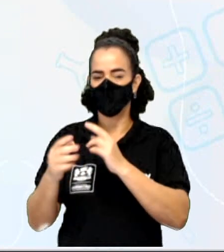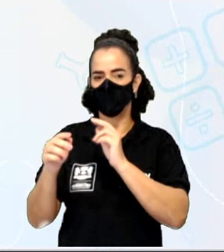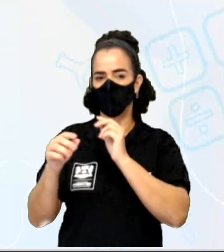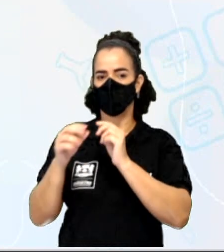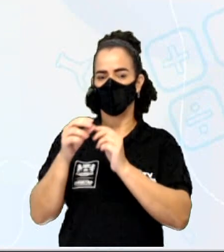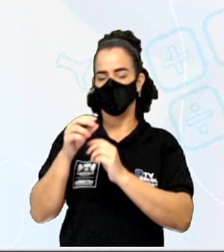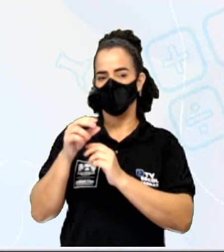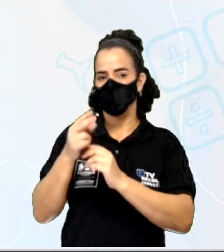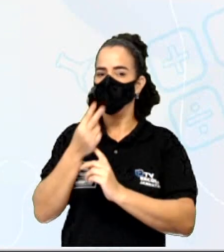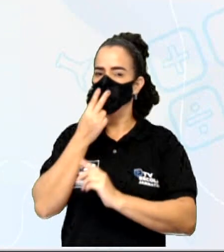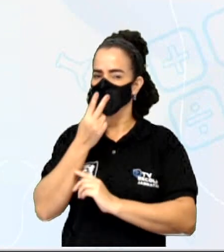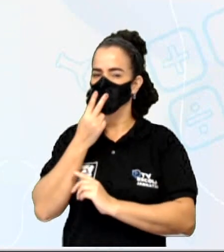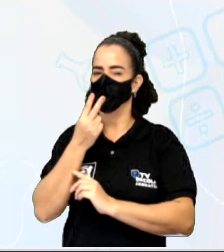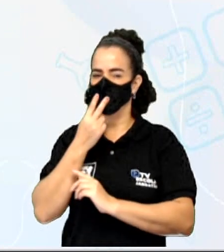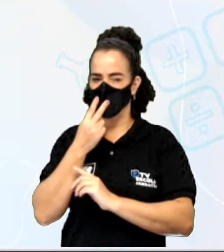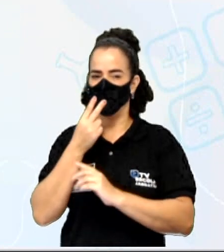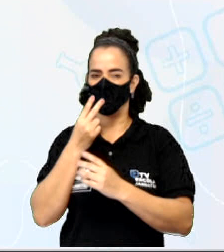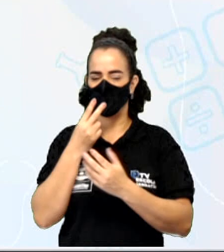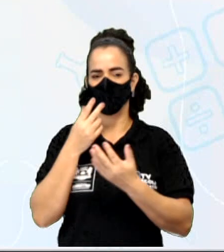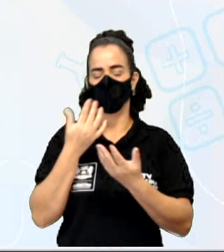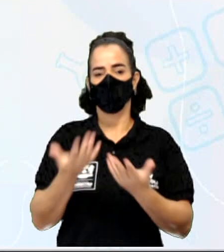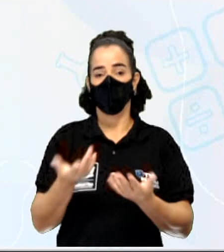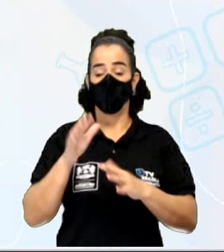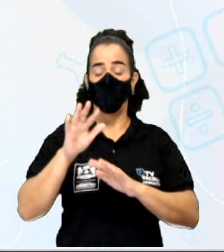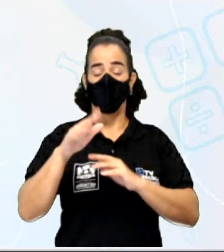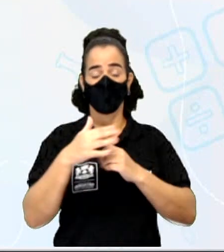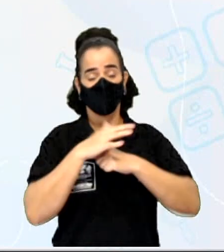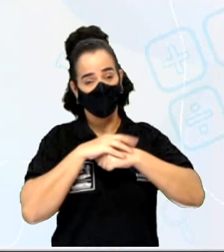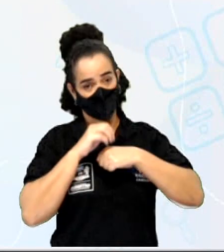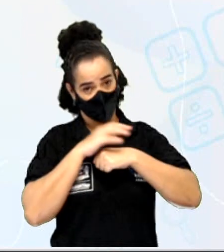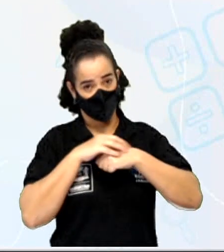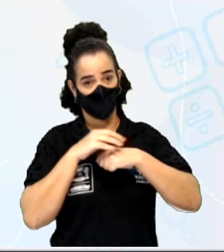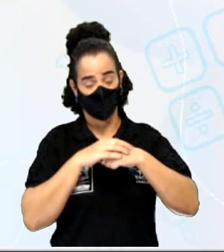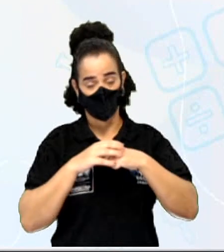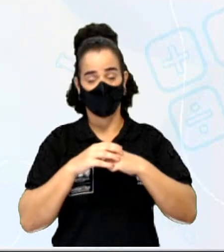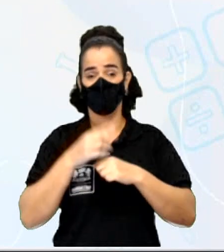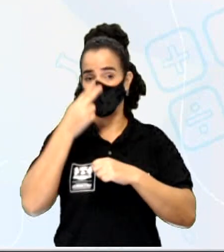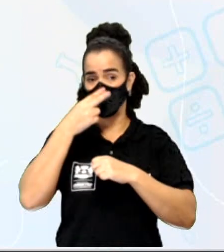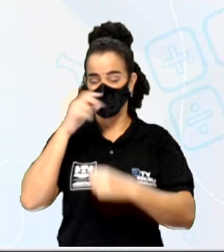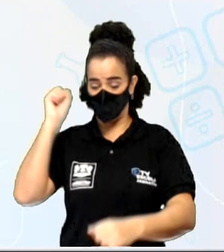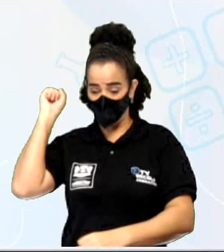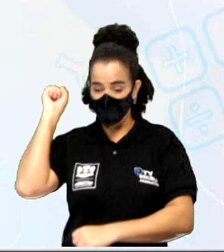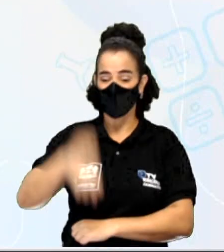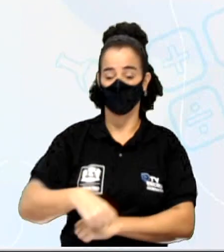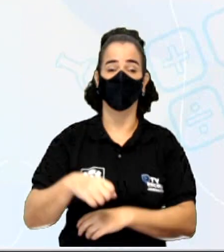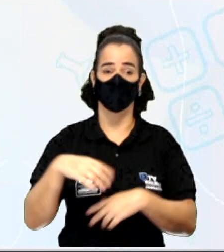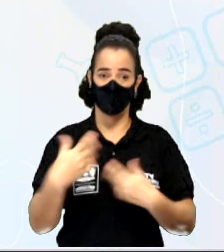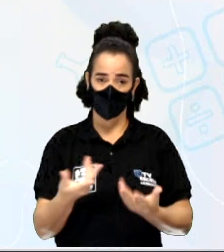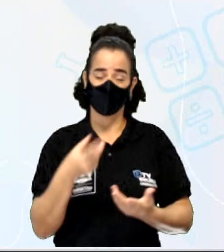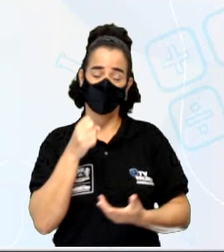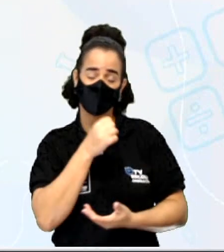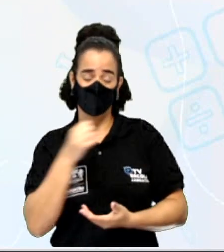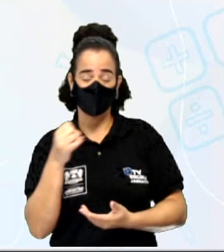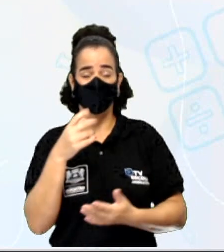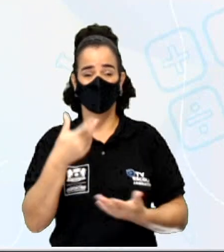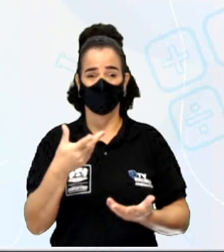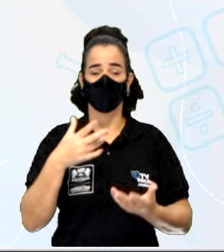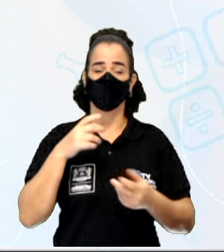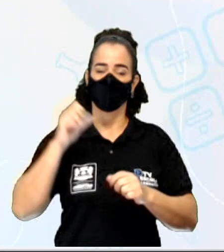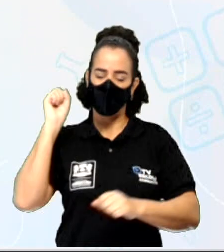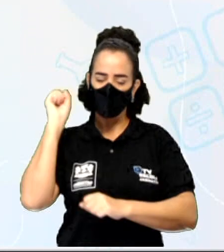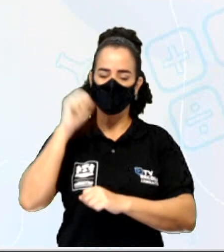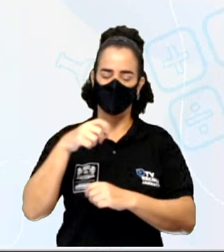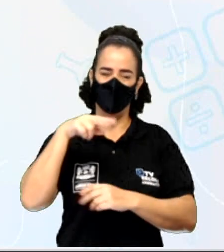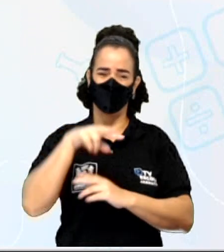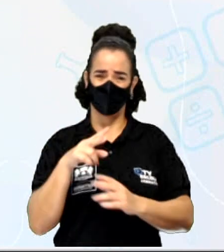véspera do escarro. A mão que afaga é a mesma que apedreja. Se alguém causa ainda pena a tua chaga, apedreja essa mão